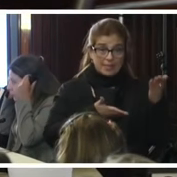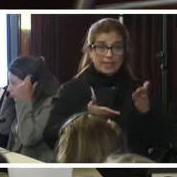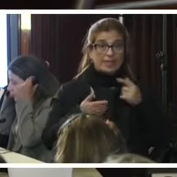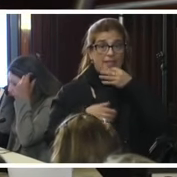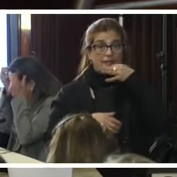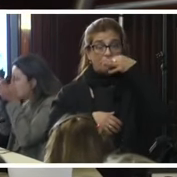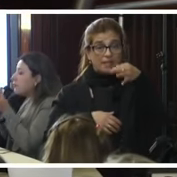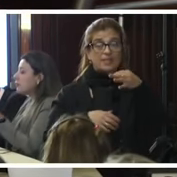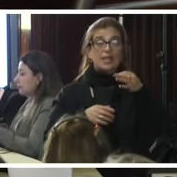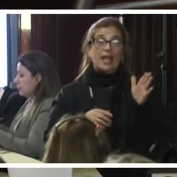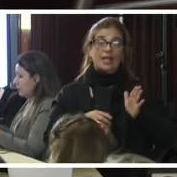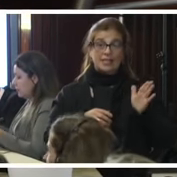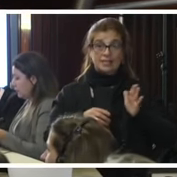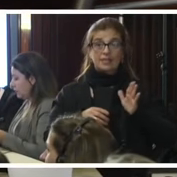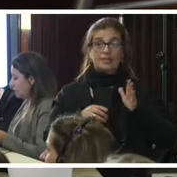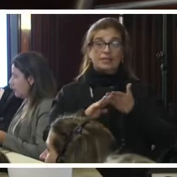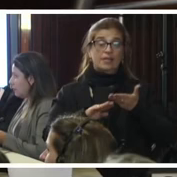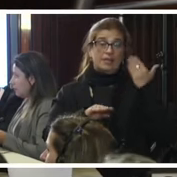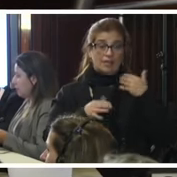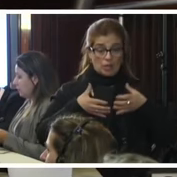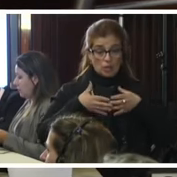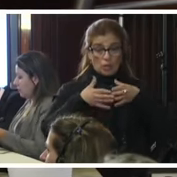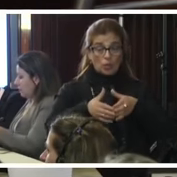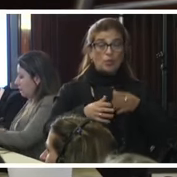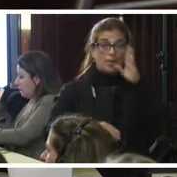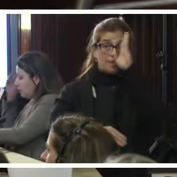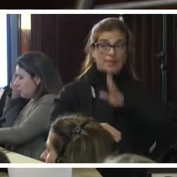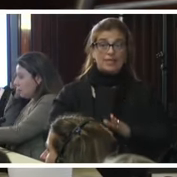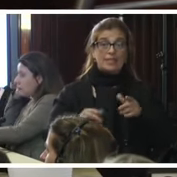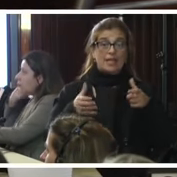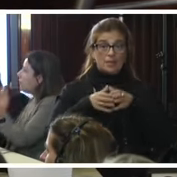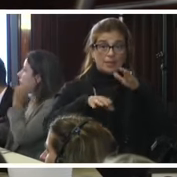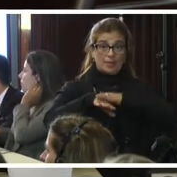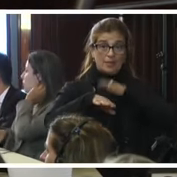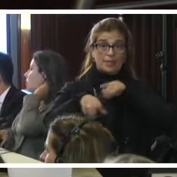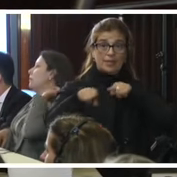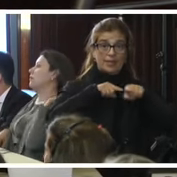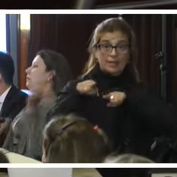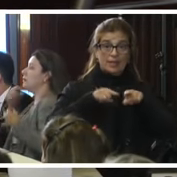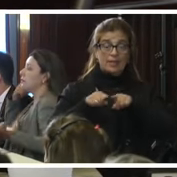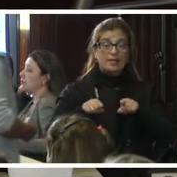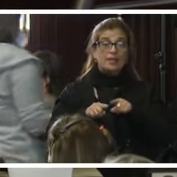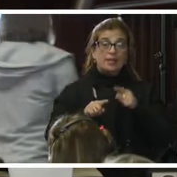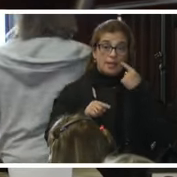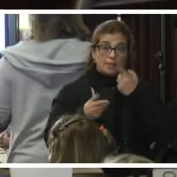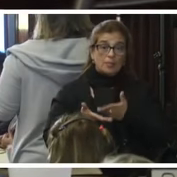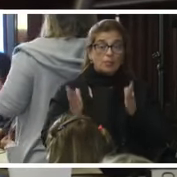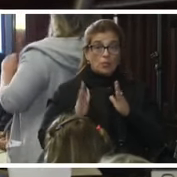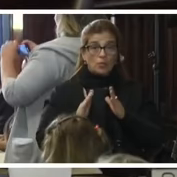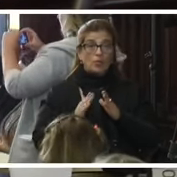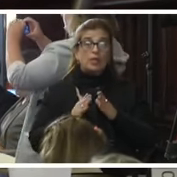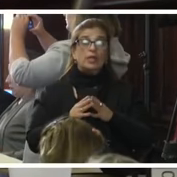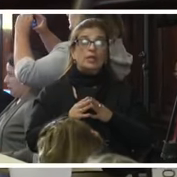de assinalar que o atraso da delegação do Estado brasileiro para esta sessão, por conta do previsível cancelamento de um